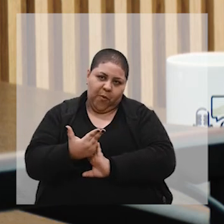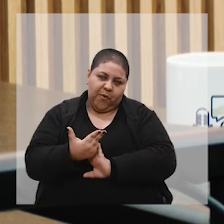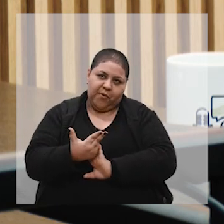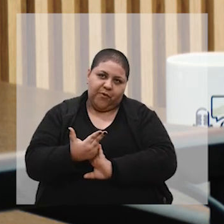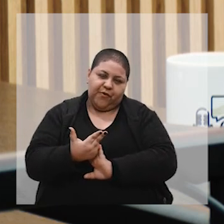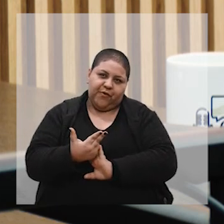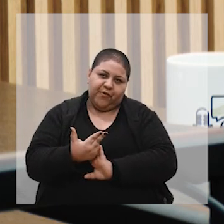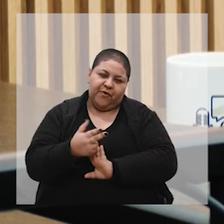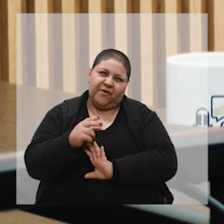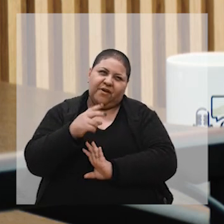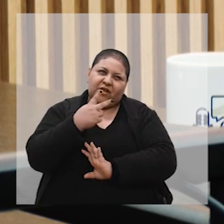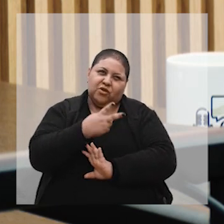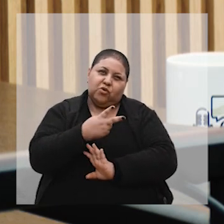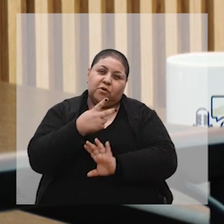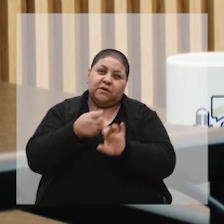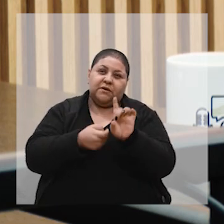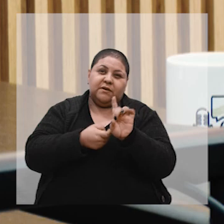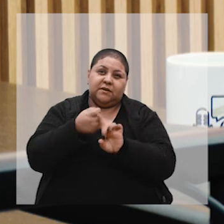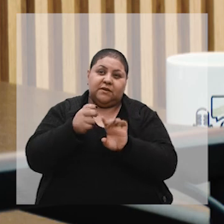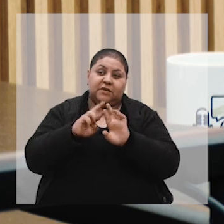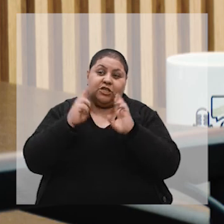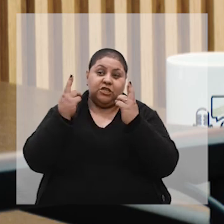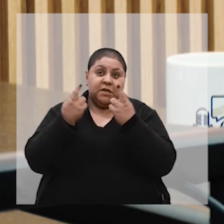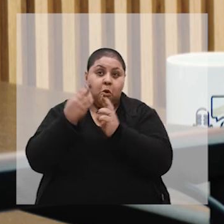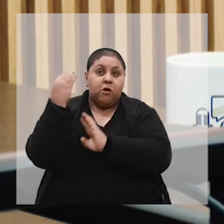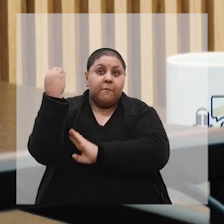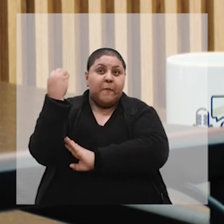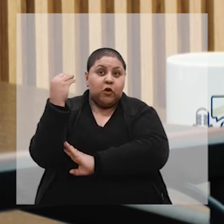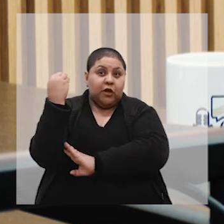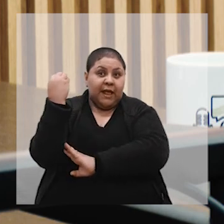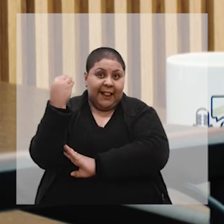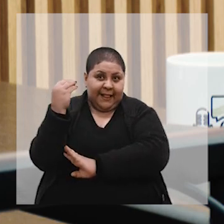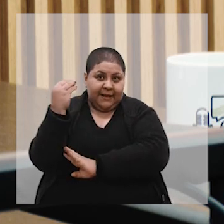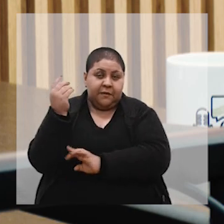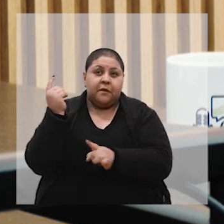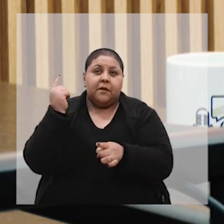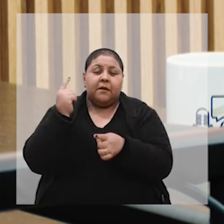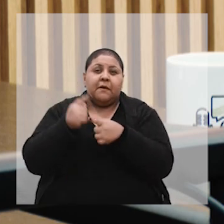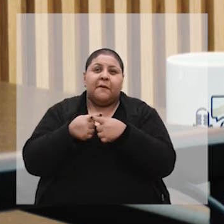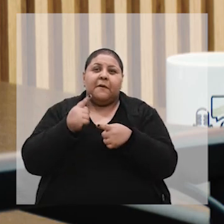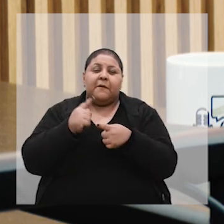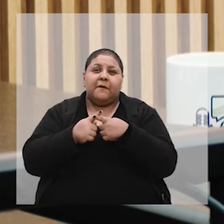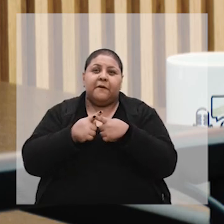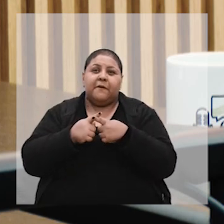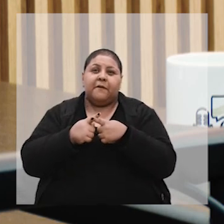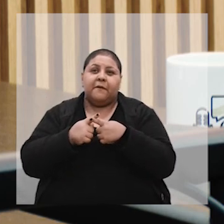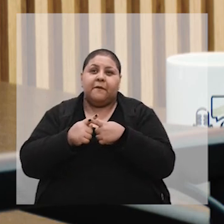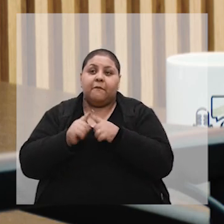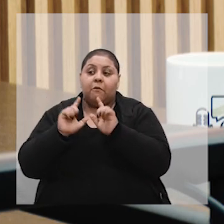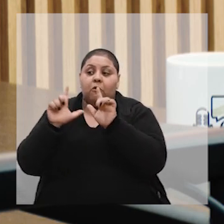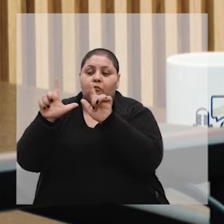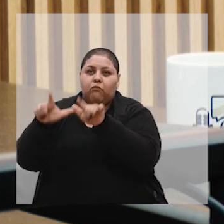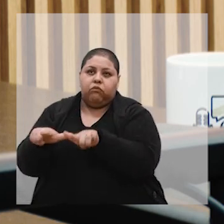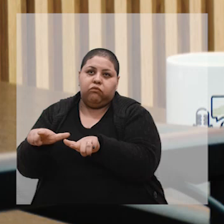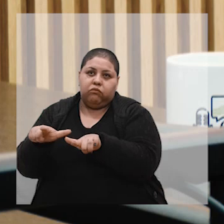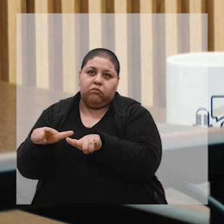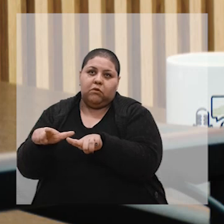Então, 2 meses a gente se reúne em Porto Alegre. Porque, por ser de